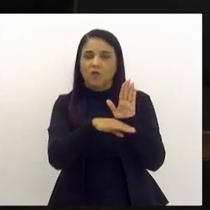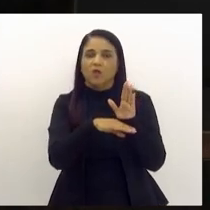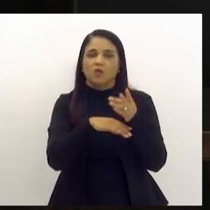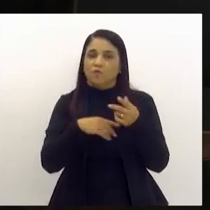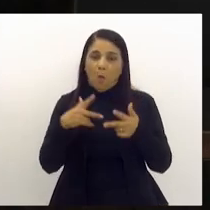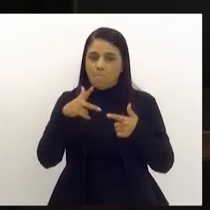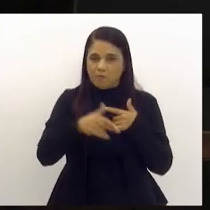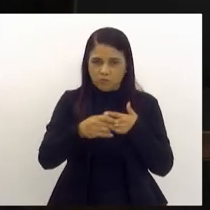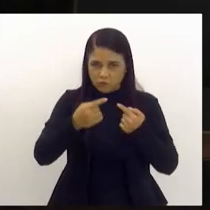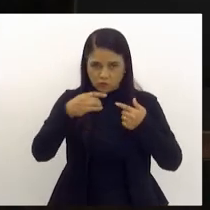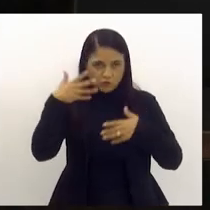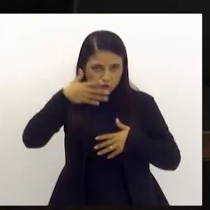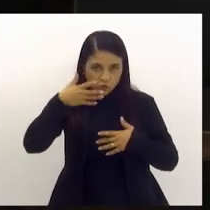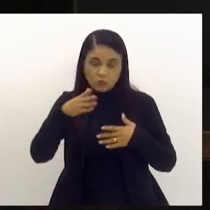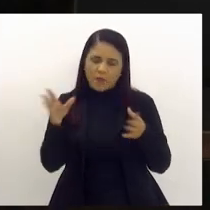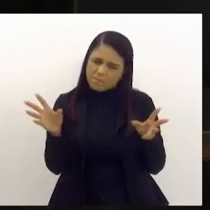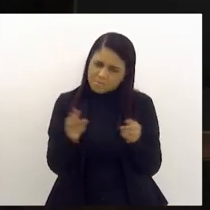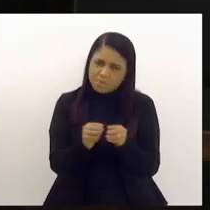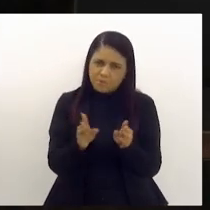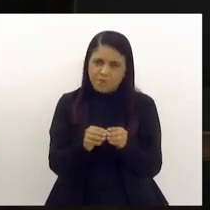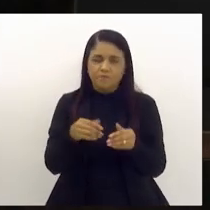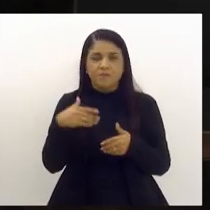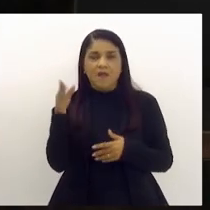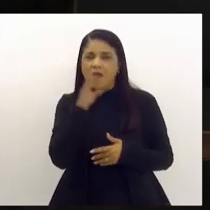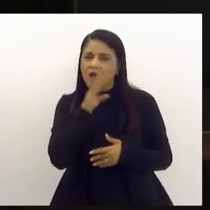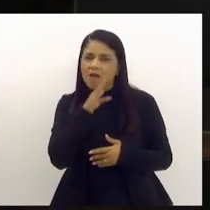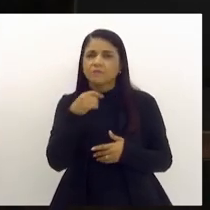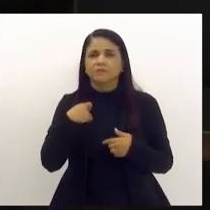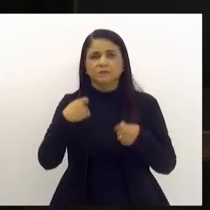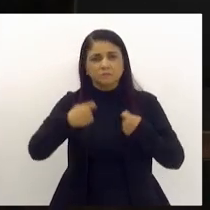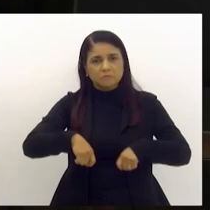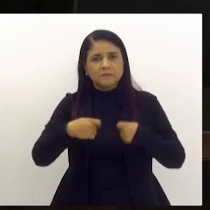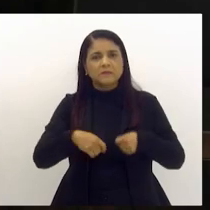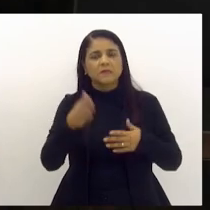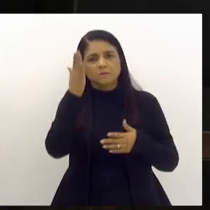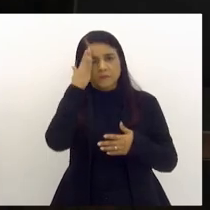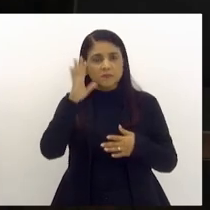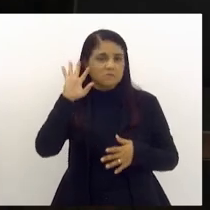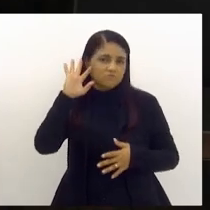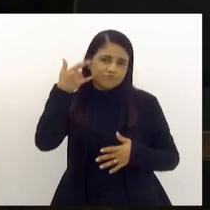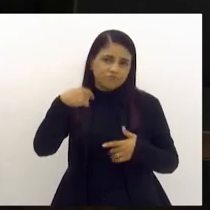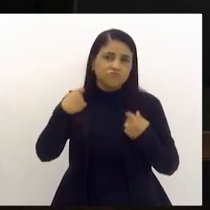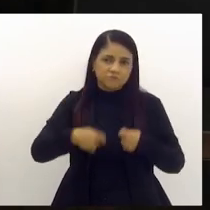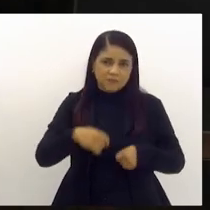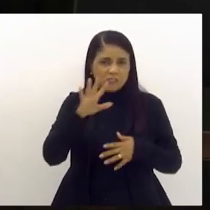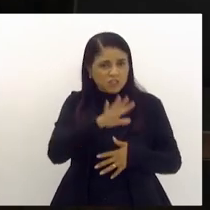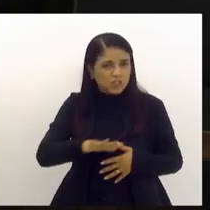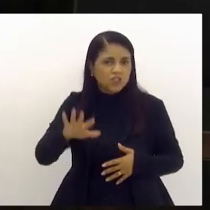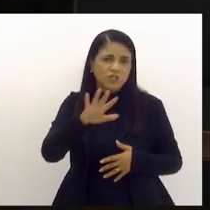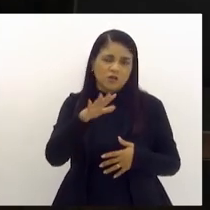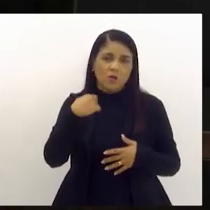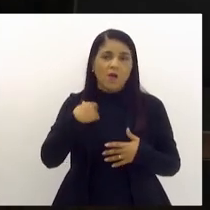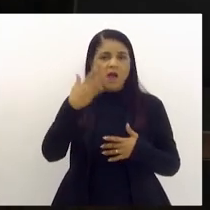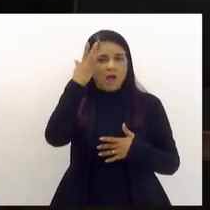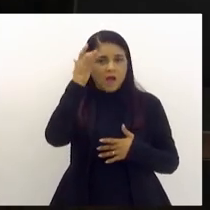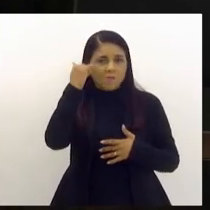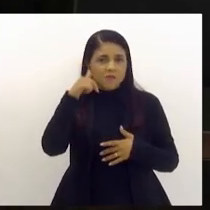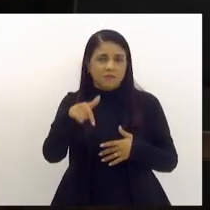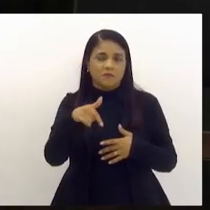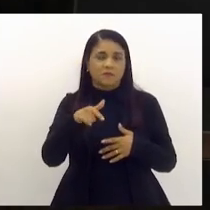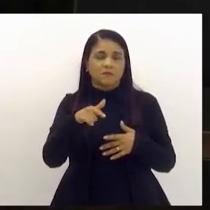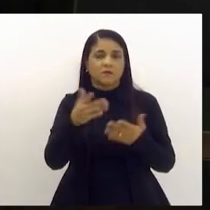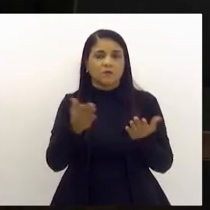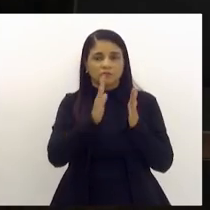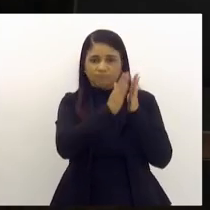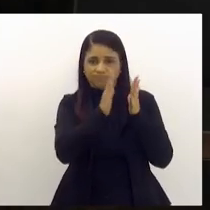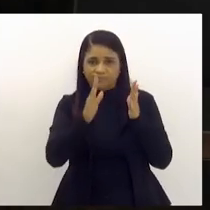mas puder ser bem breve. A gente sabe do enfrentamento, é geral. Nós temos a partir de amanhã ou do expediente final de